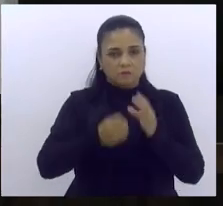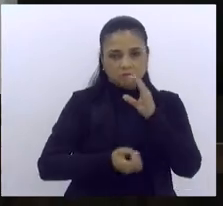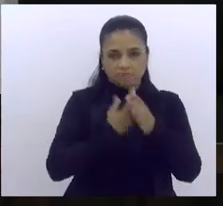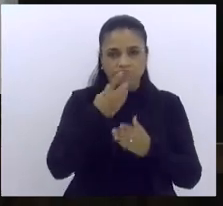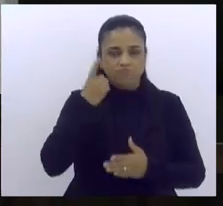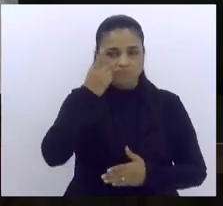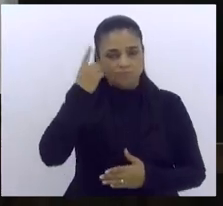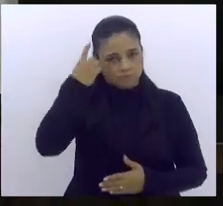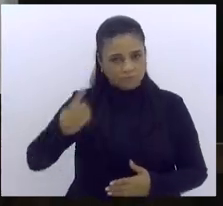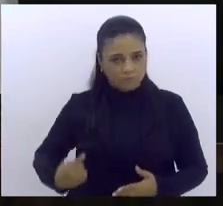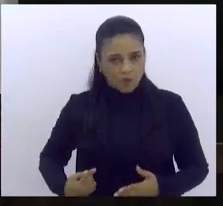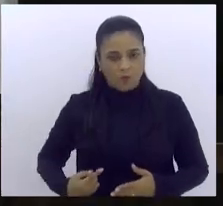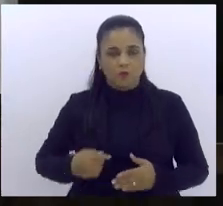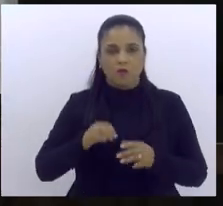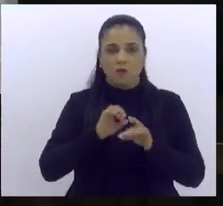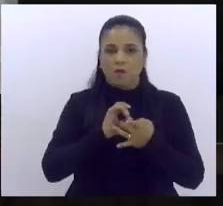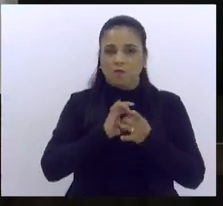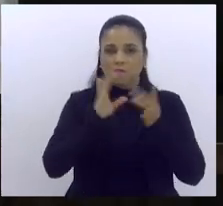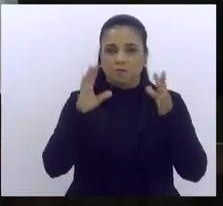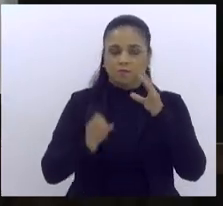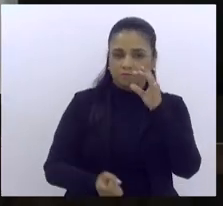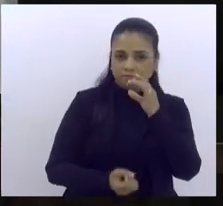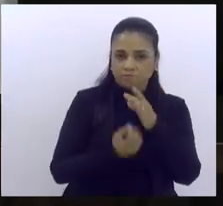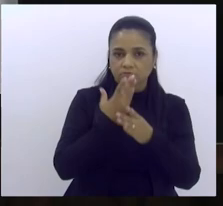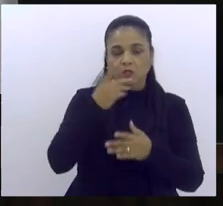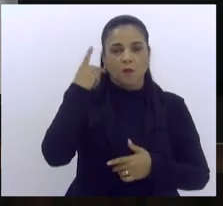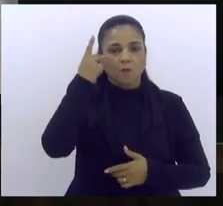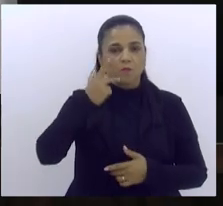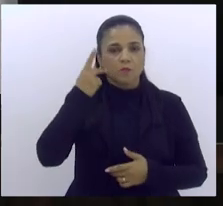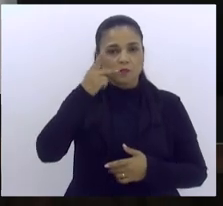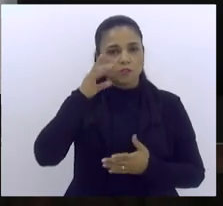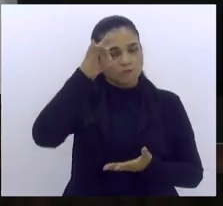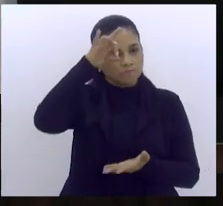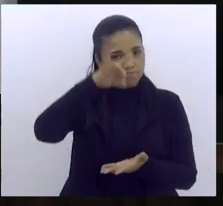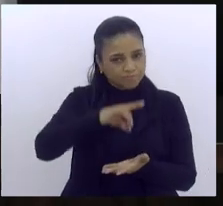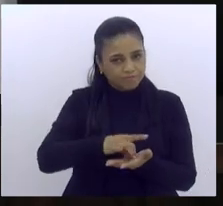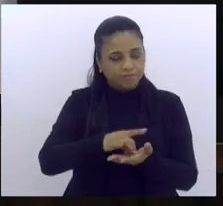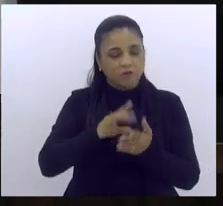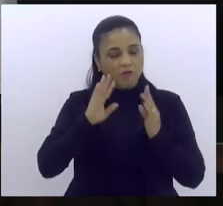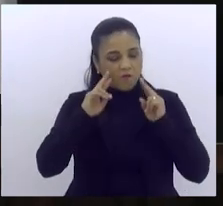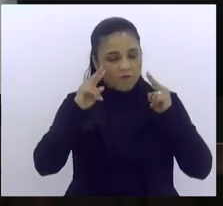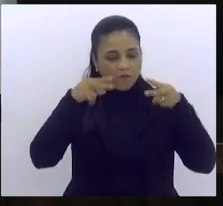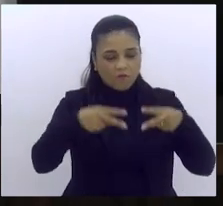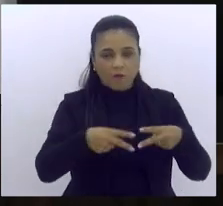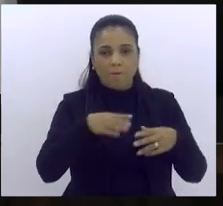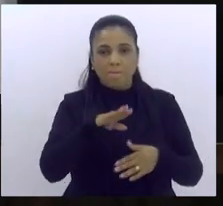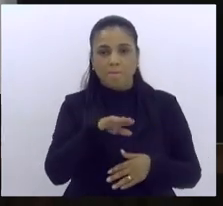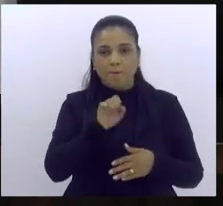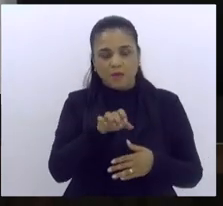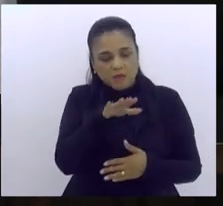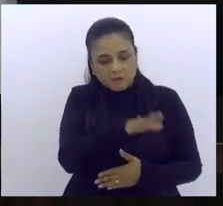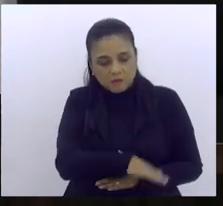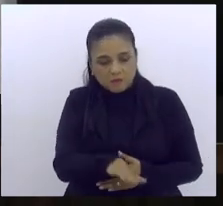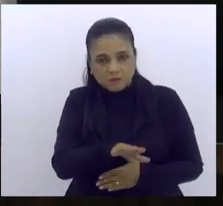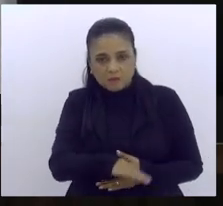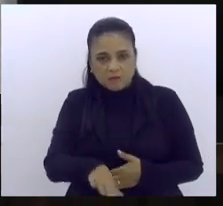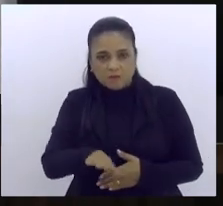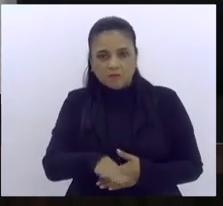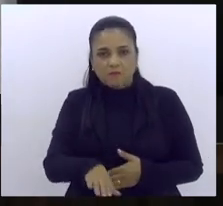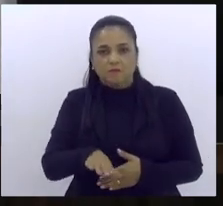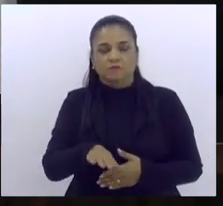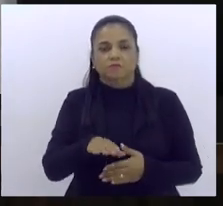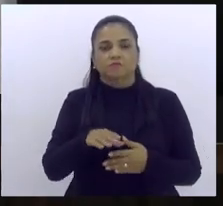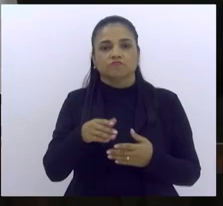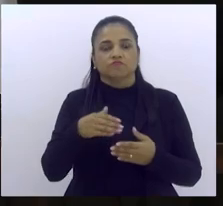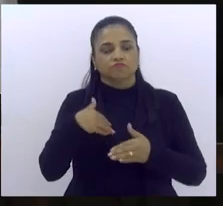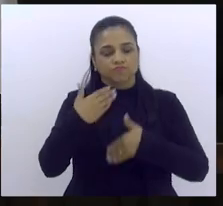Dani Balbi, que autoriza a criação de política afirmativa voltada às mães de criança na primeira infância, nos